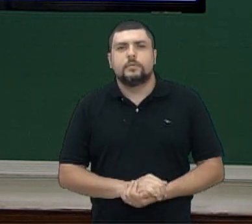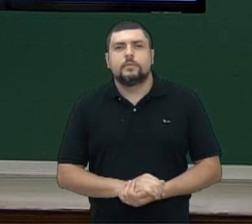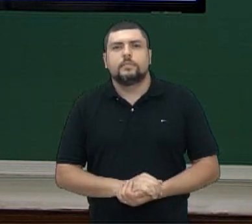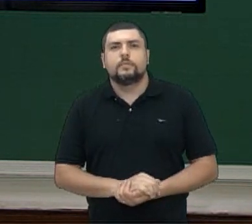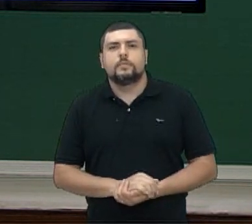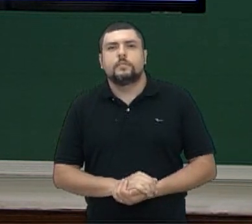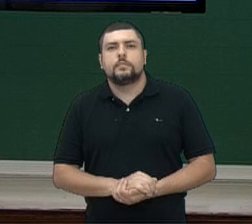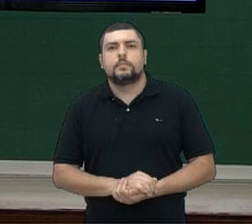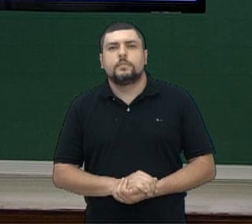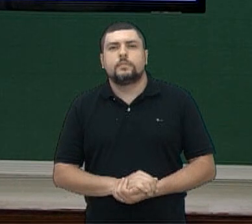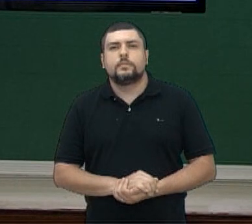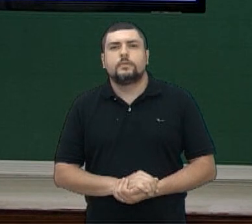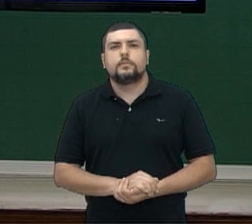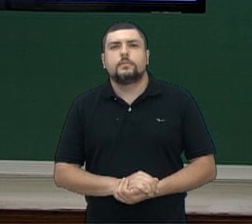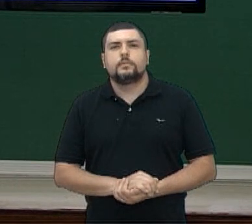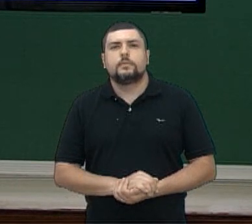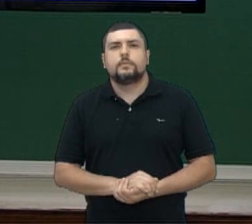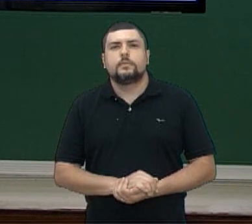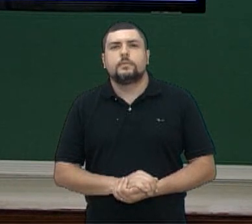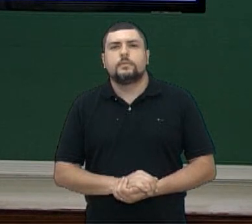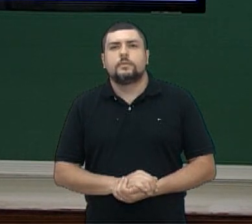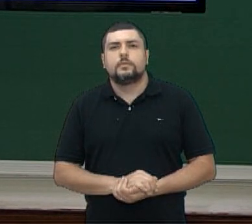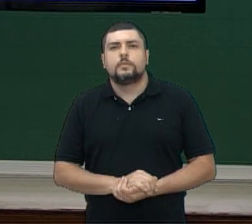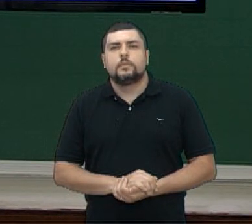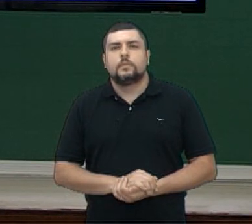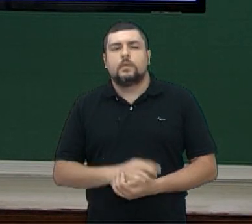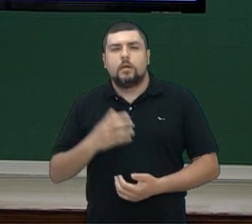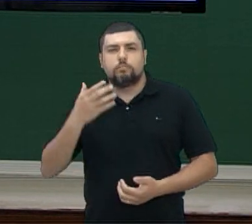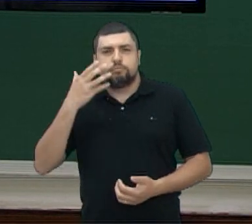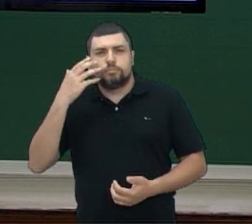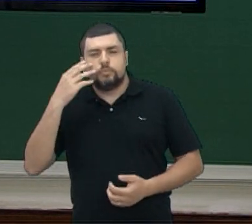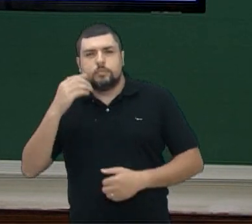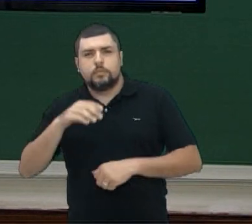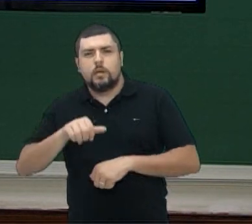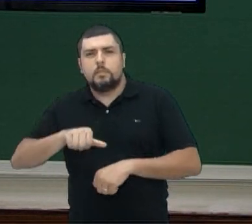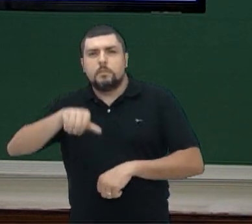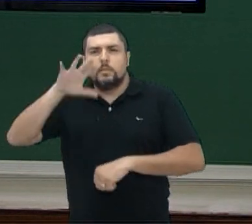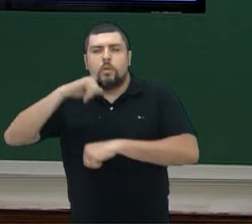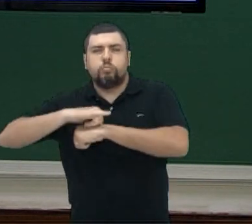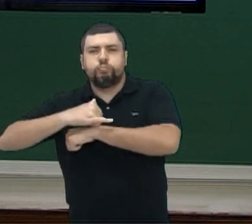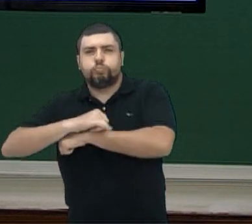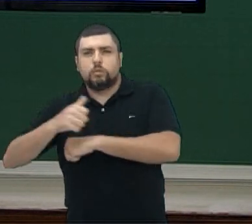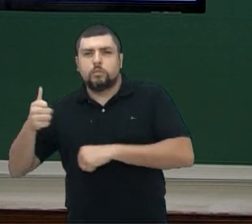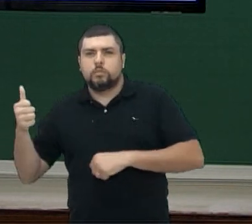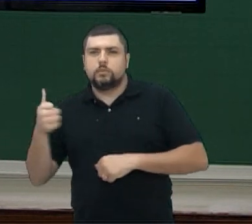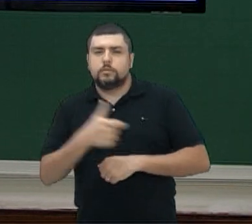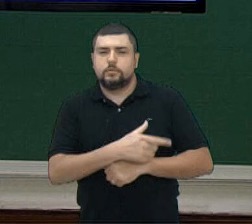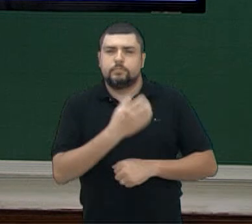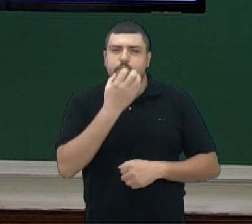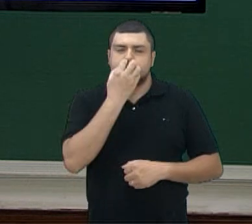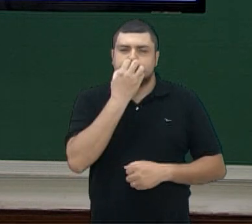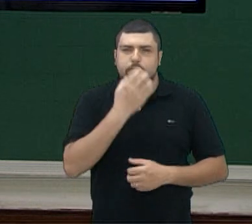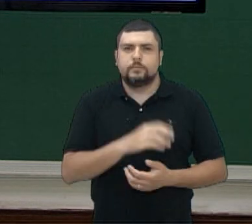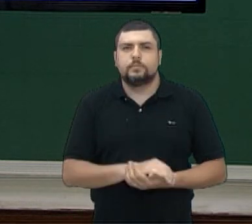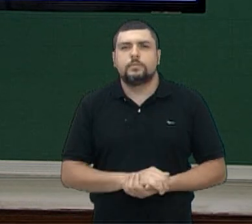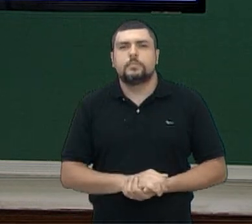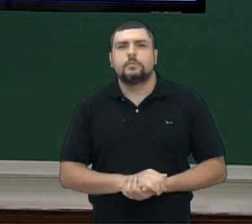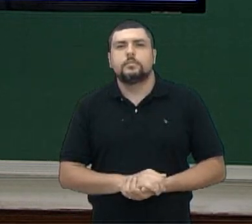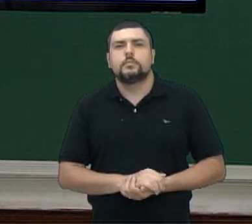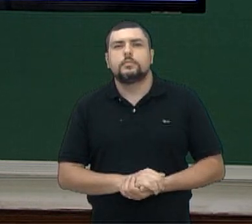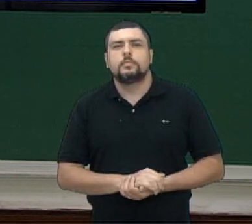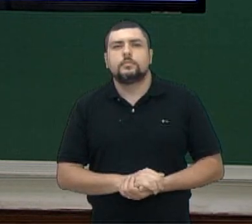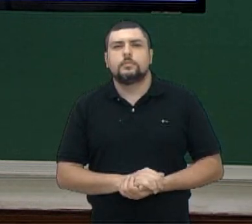than Oddie. Garfield é mais gordo do que o Oddie. Beleza? Então eu tenho aqui B, C e